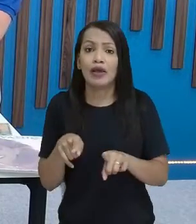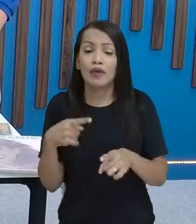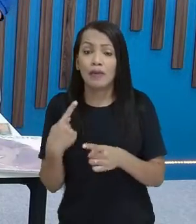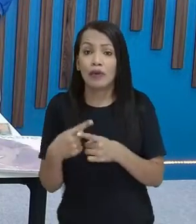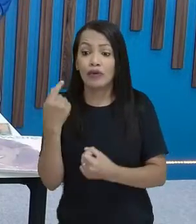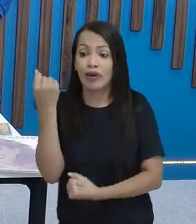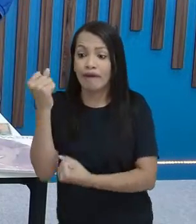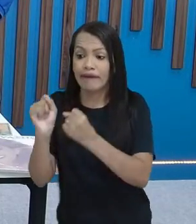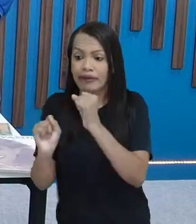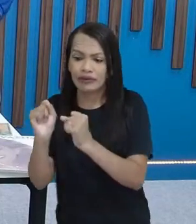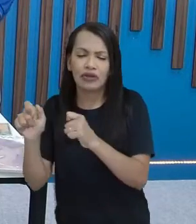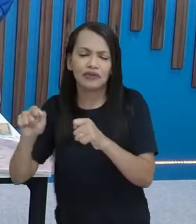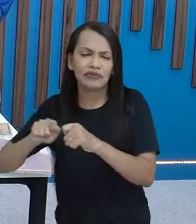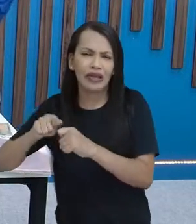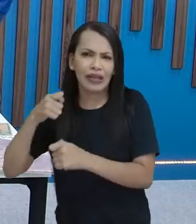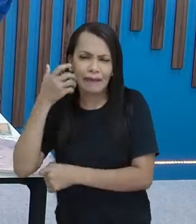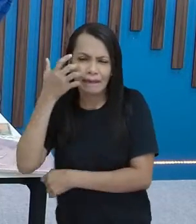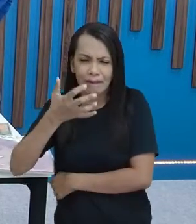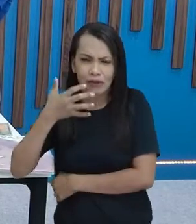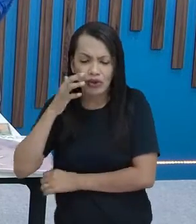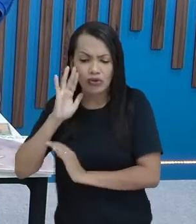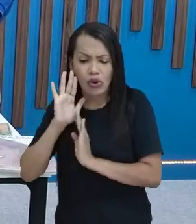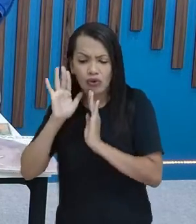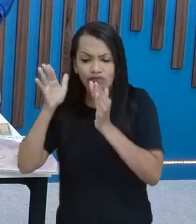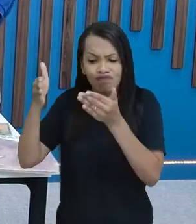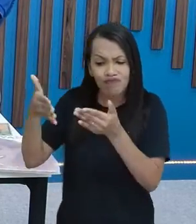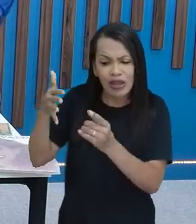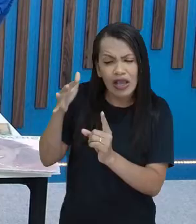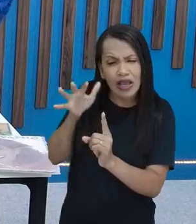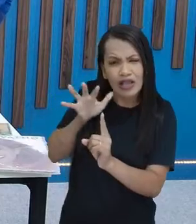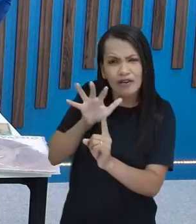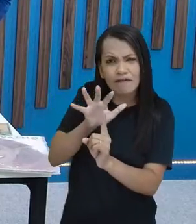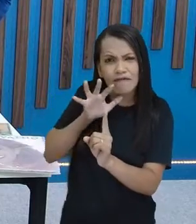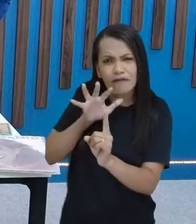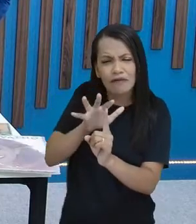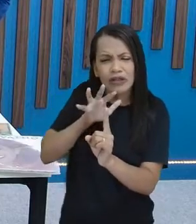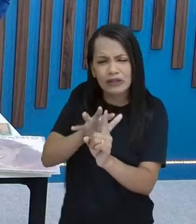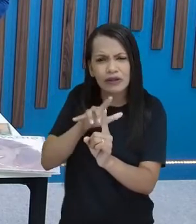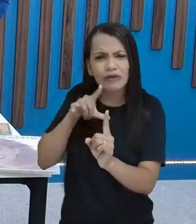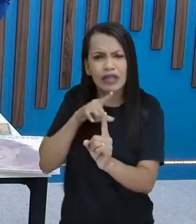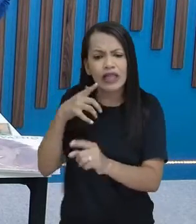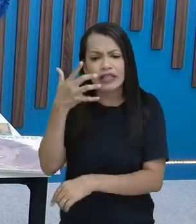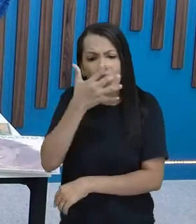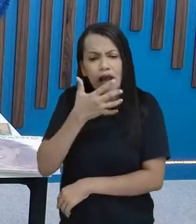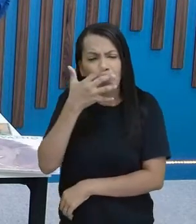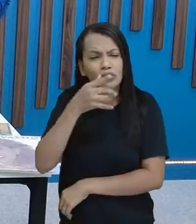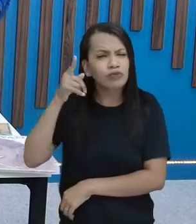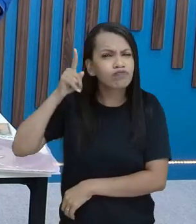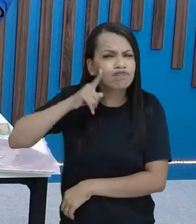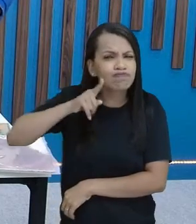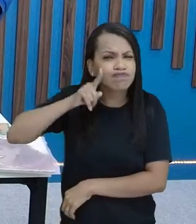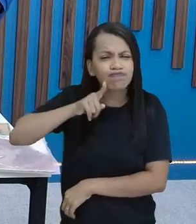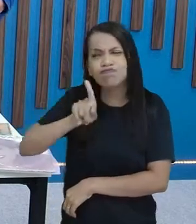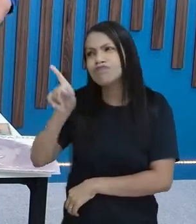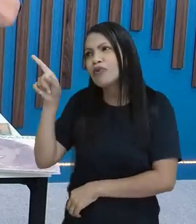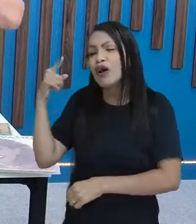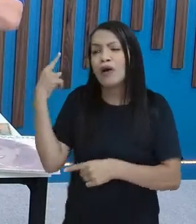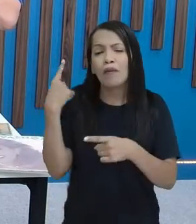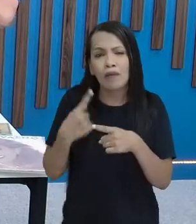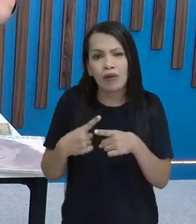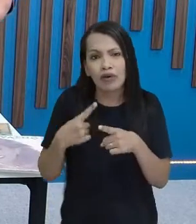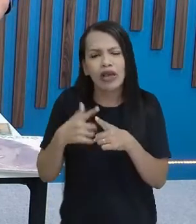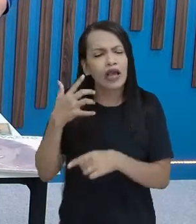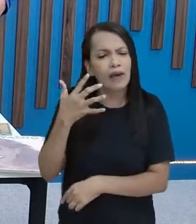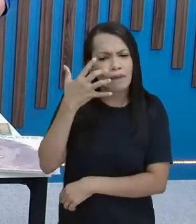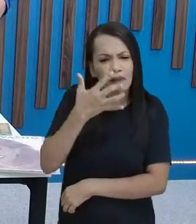indústria, ela é muito voltada ainda, ela sofre uma influência muito grande da música americana. Sim. Né? Porque é a música